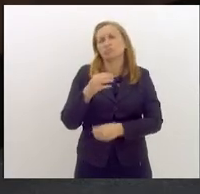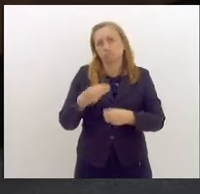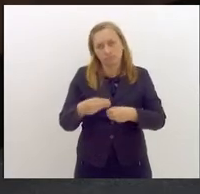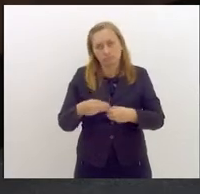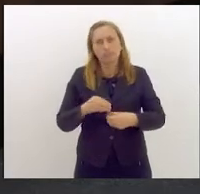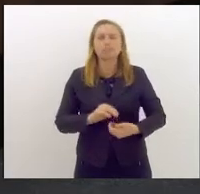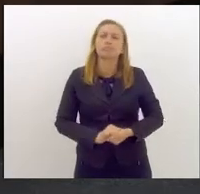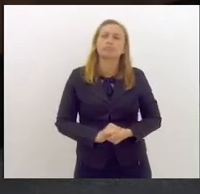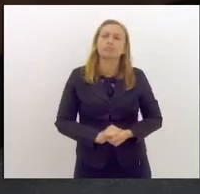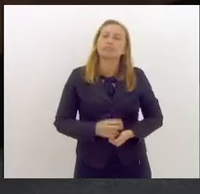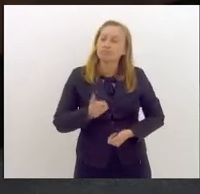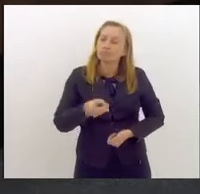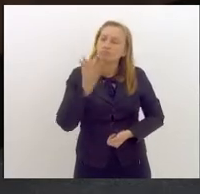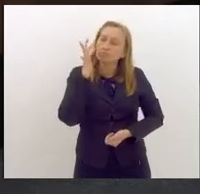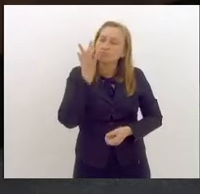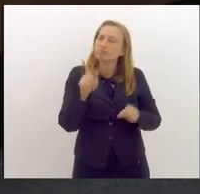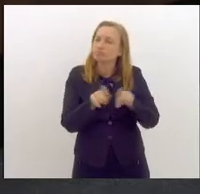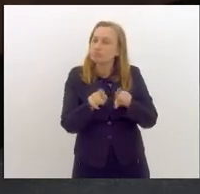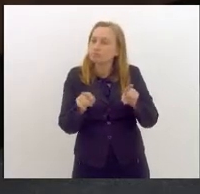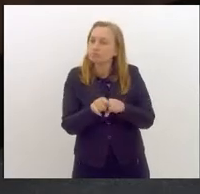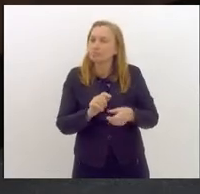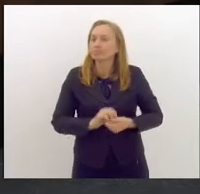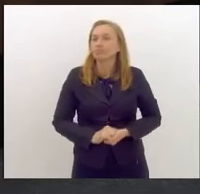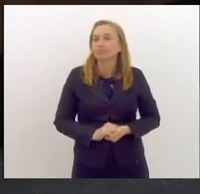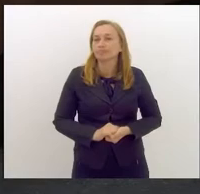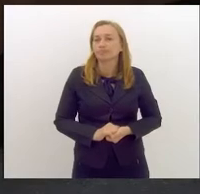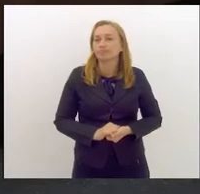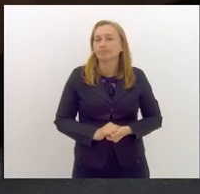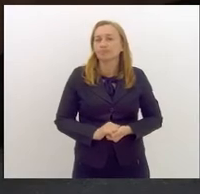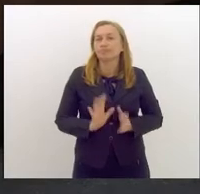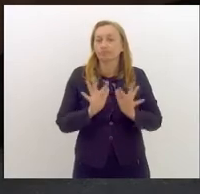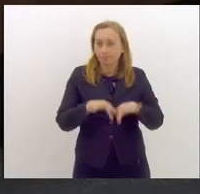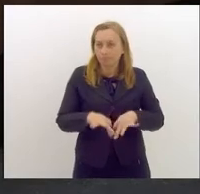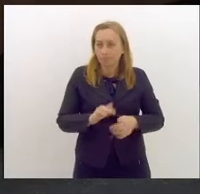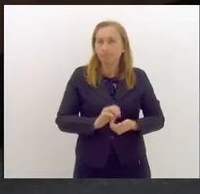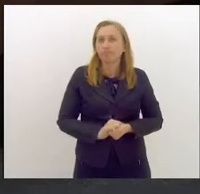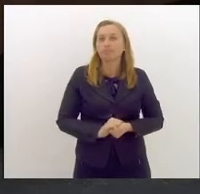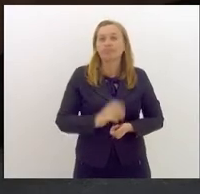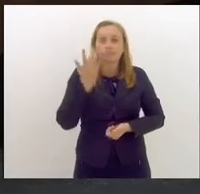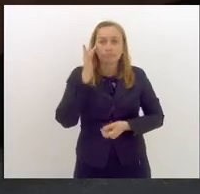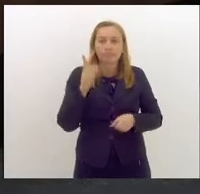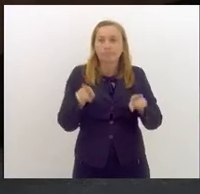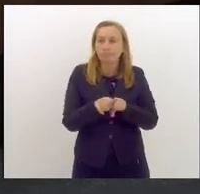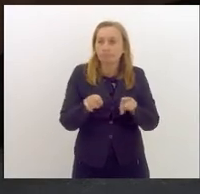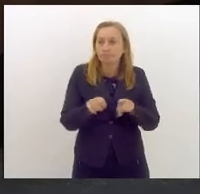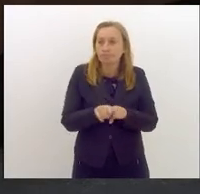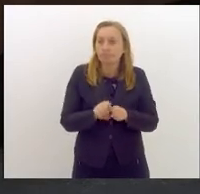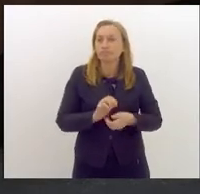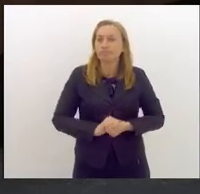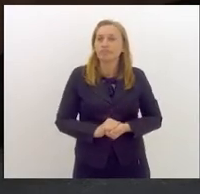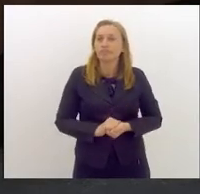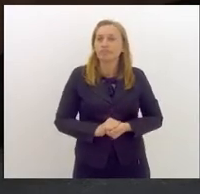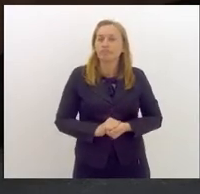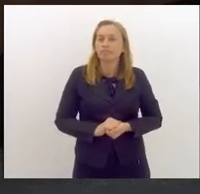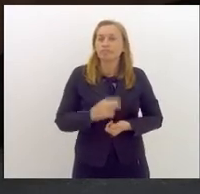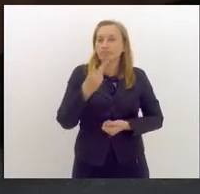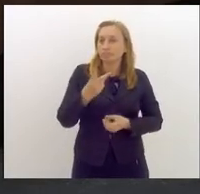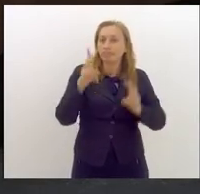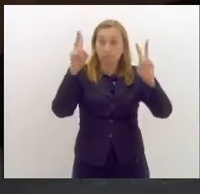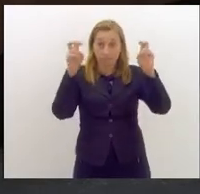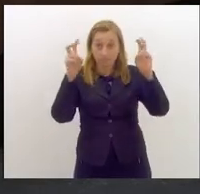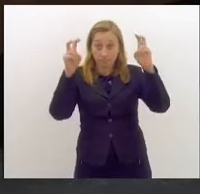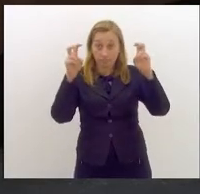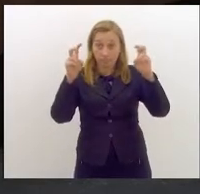da educação eu sempre achei também E aí vou concluir eu sempre achei também que assim as duas matérias